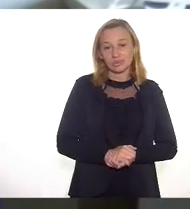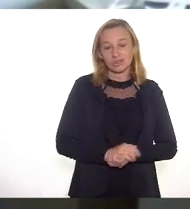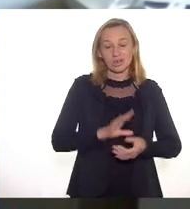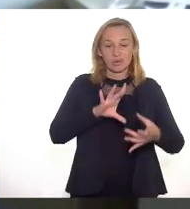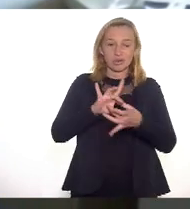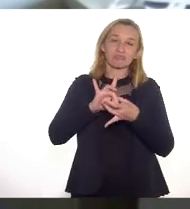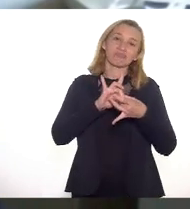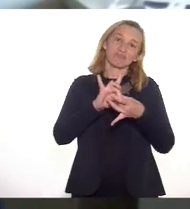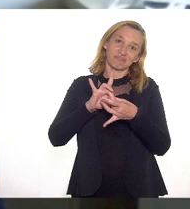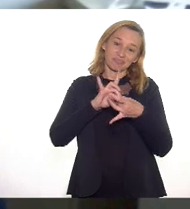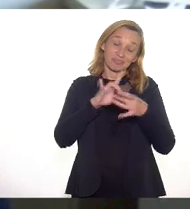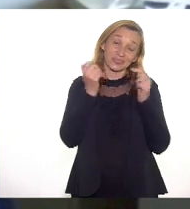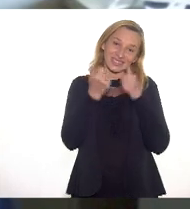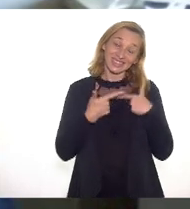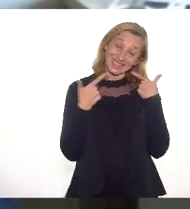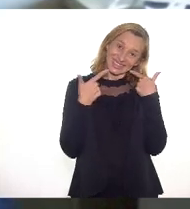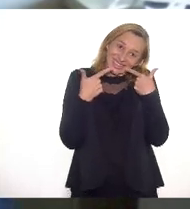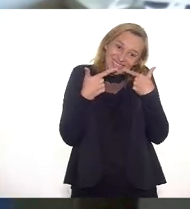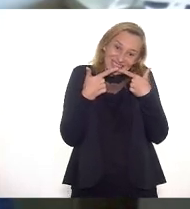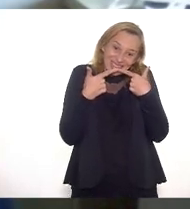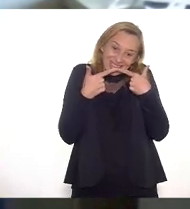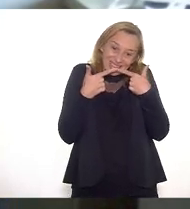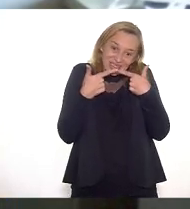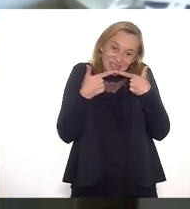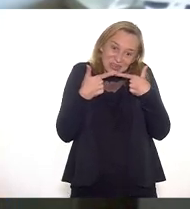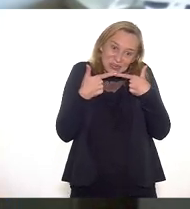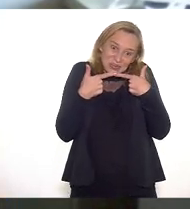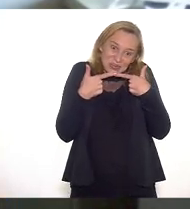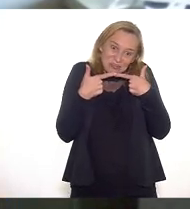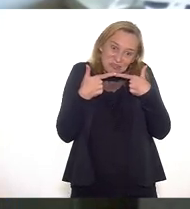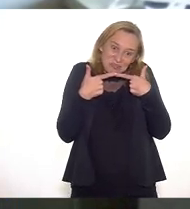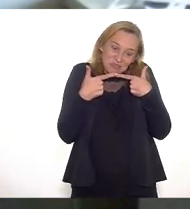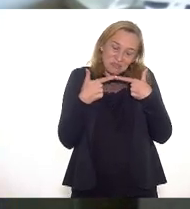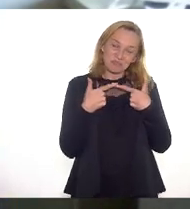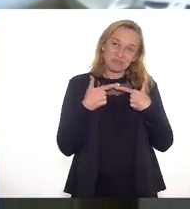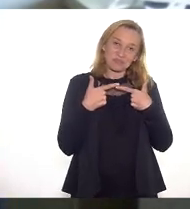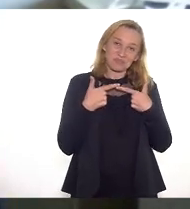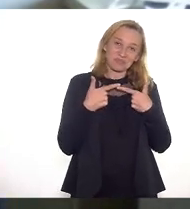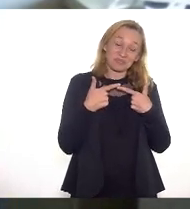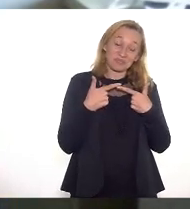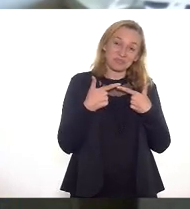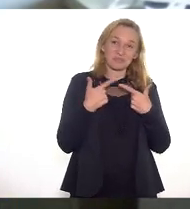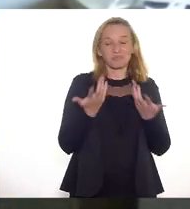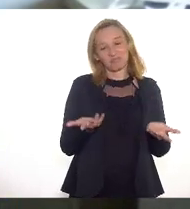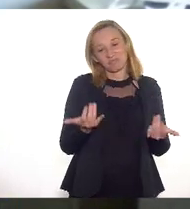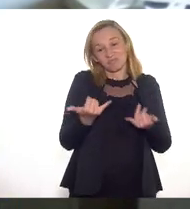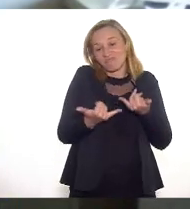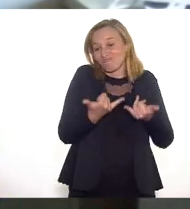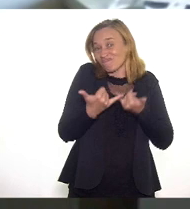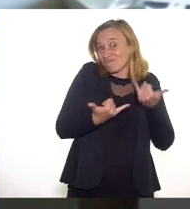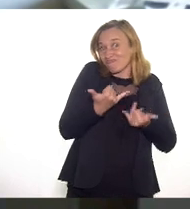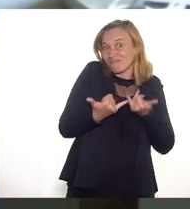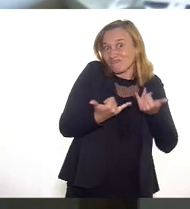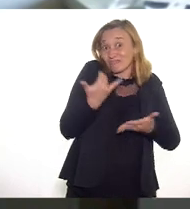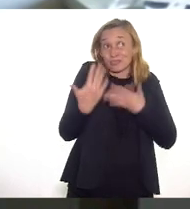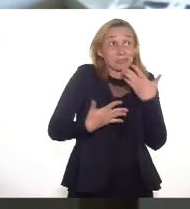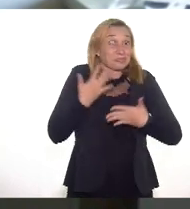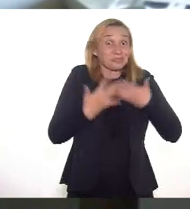aliança com o riso, com a descontração, com a